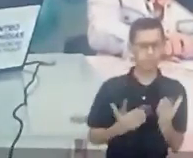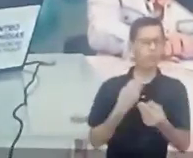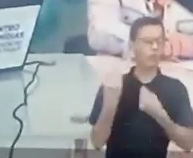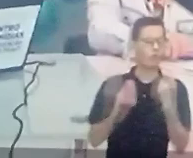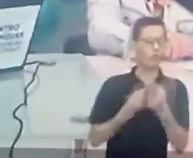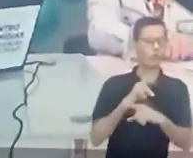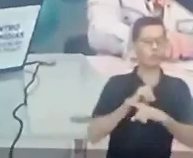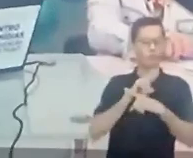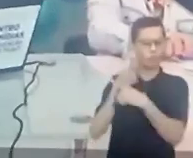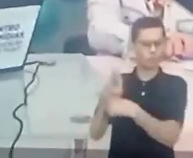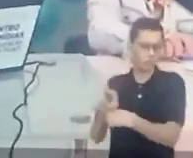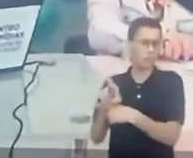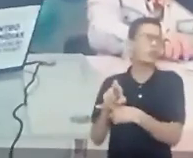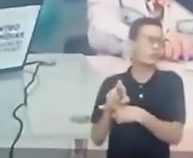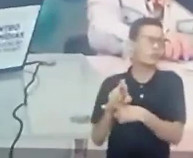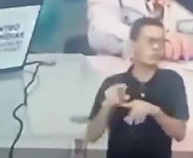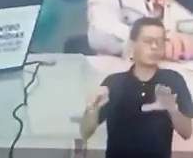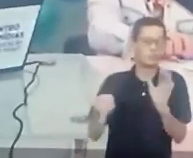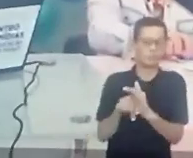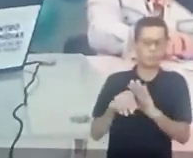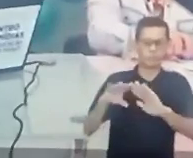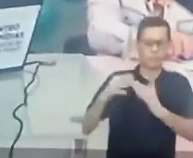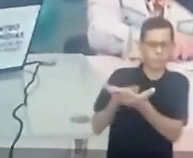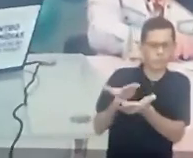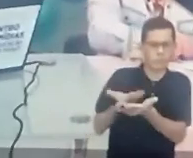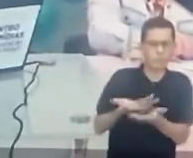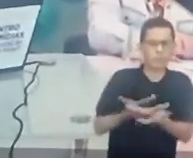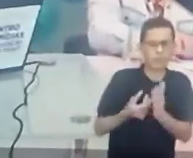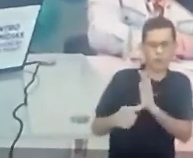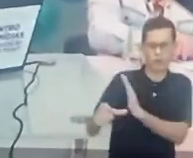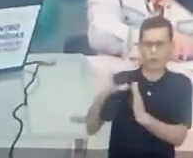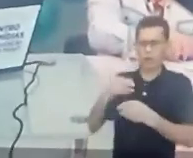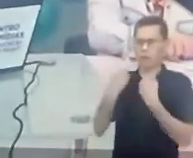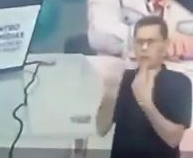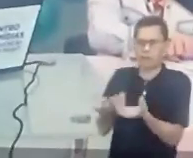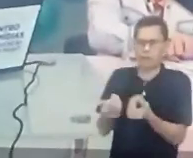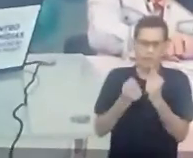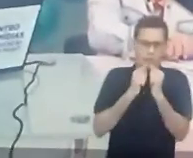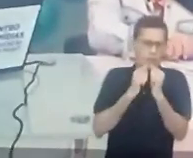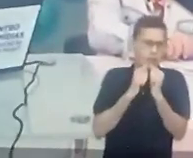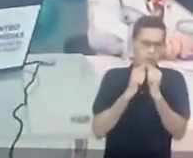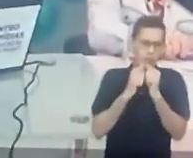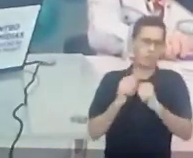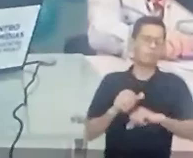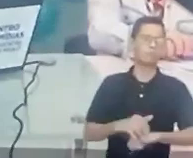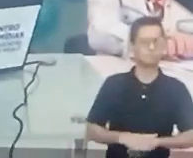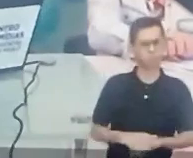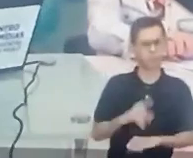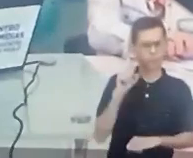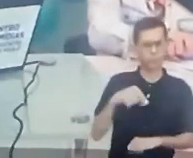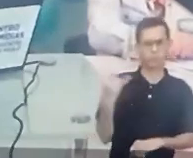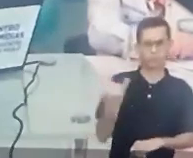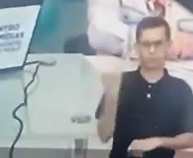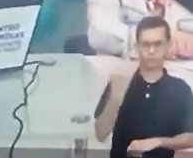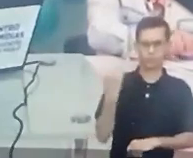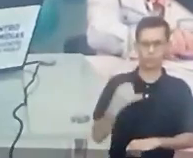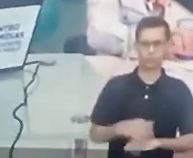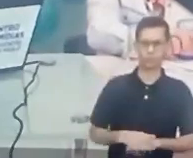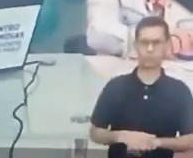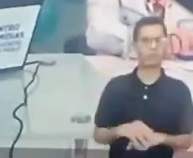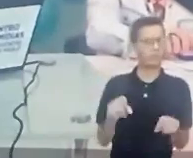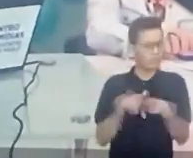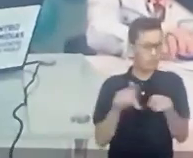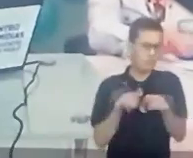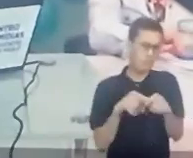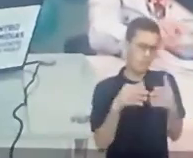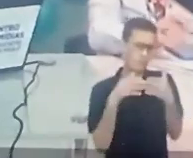recursos que as unidades escolares não tenham feito dentro do período delas, tá? Então, muito importante. E só pedir